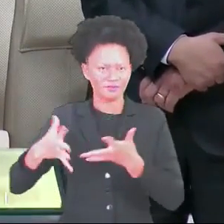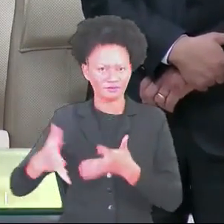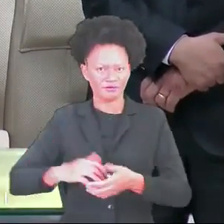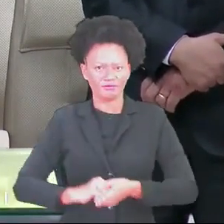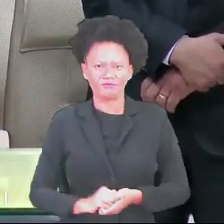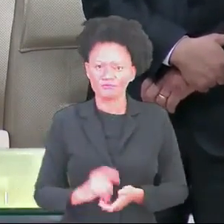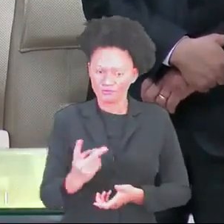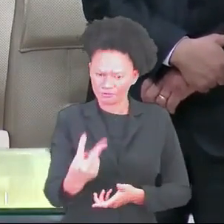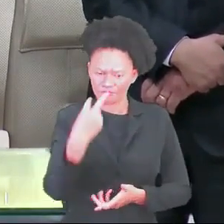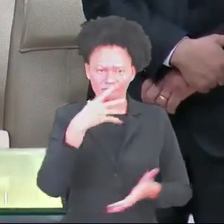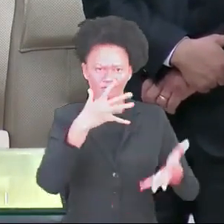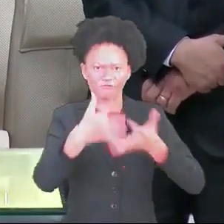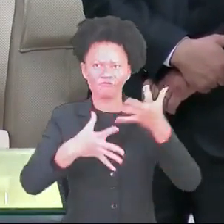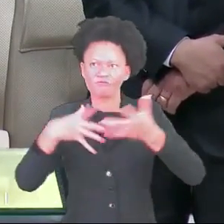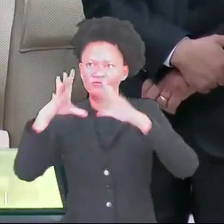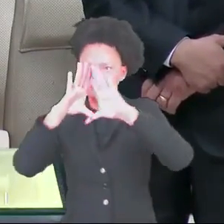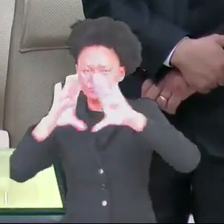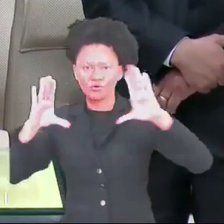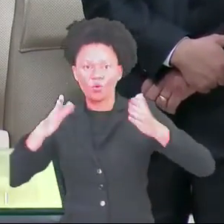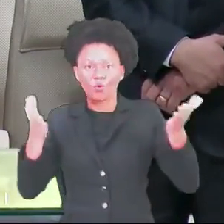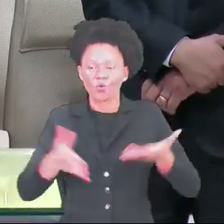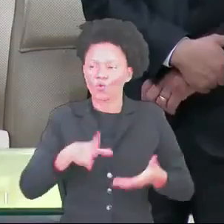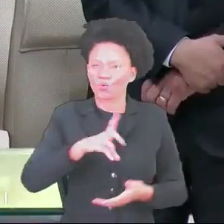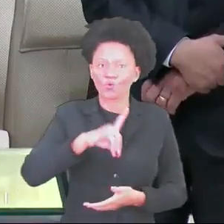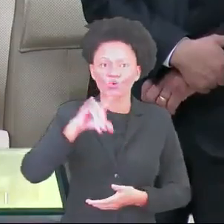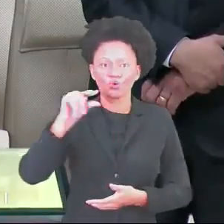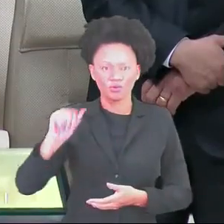Você está ouvindo o céu dizendo que hoje é o dia?